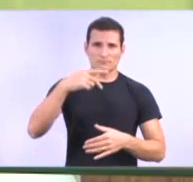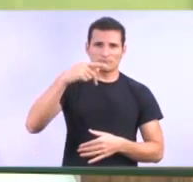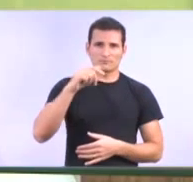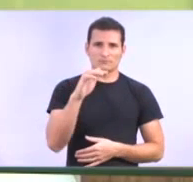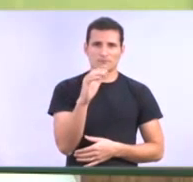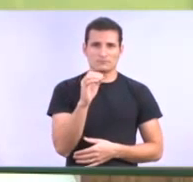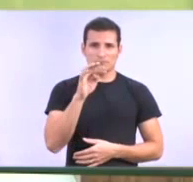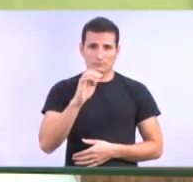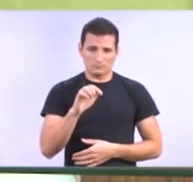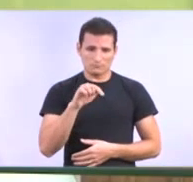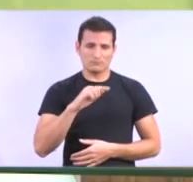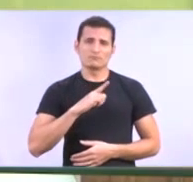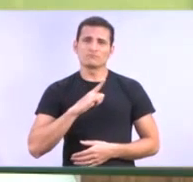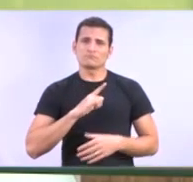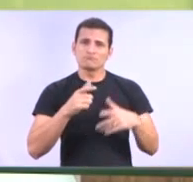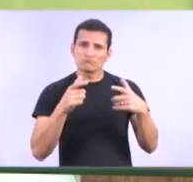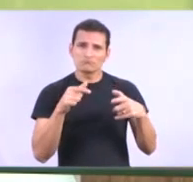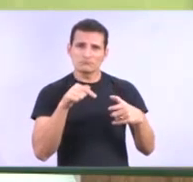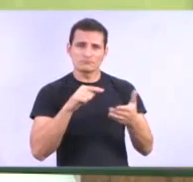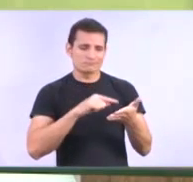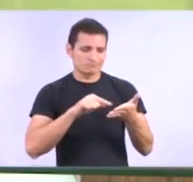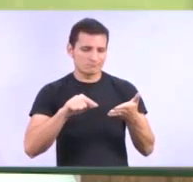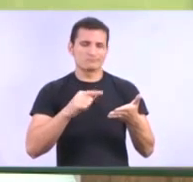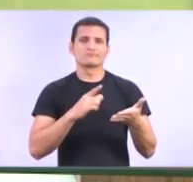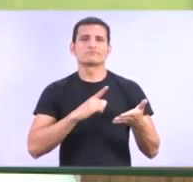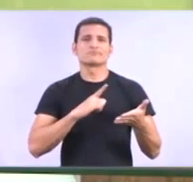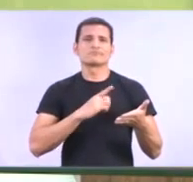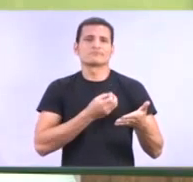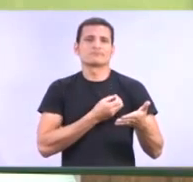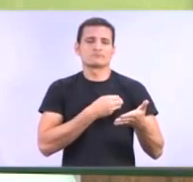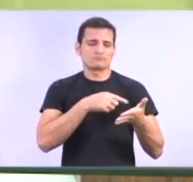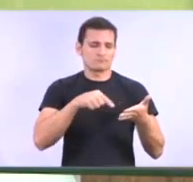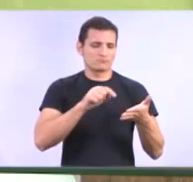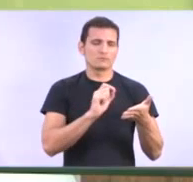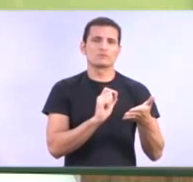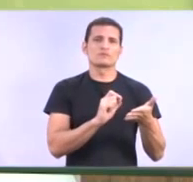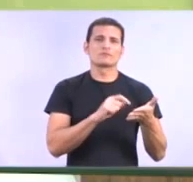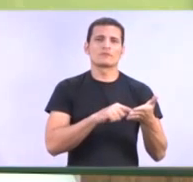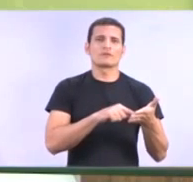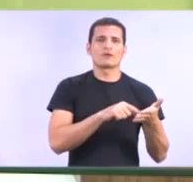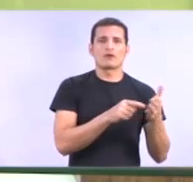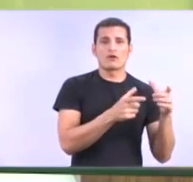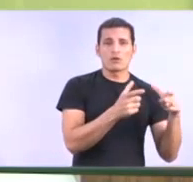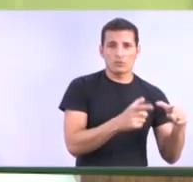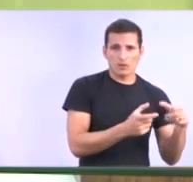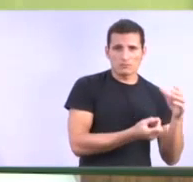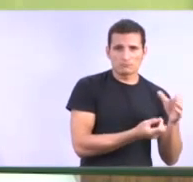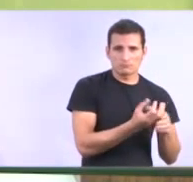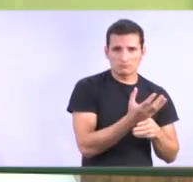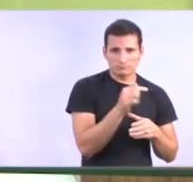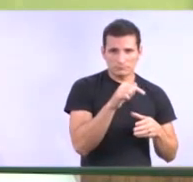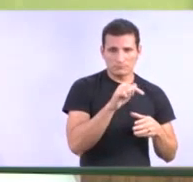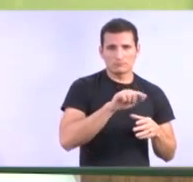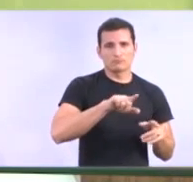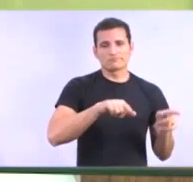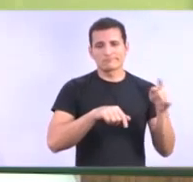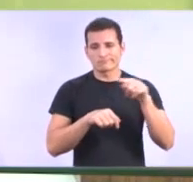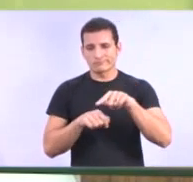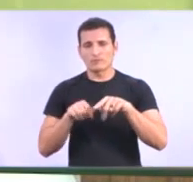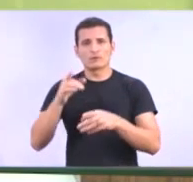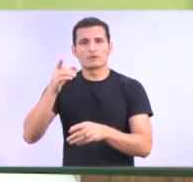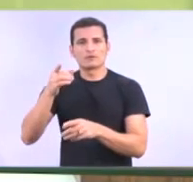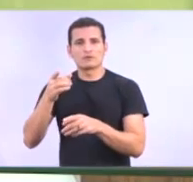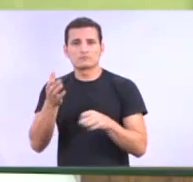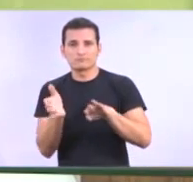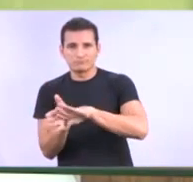pacote, ele tem um endereço, tá certo? Um endereço de destino, endereço de origem. Ora, é aí que então que a estrela